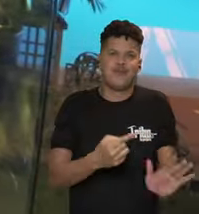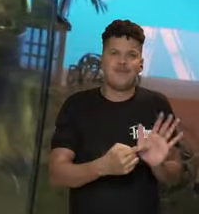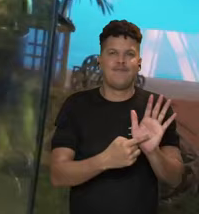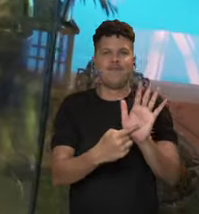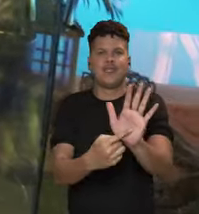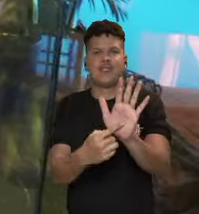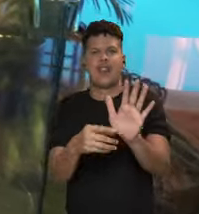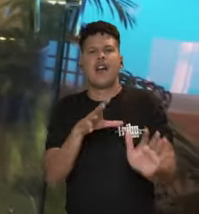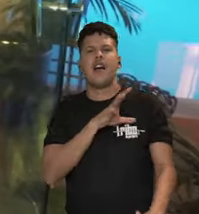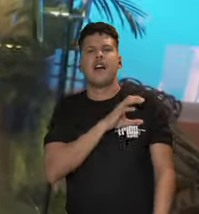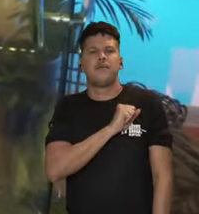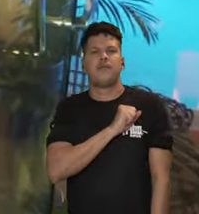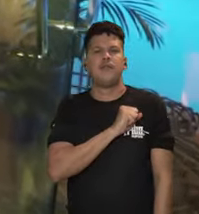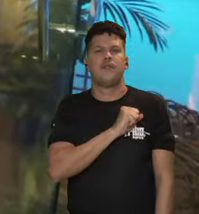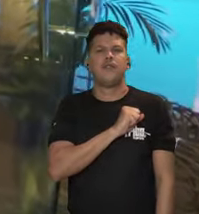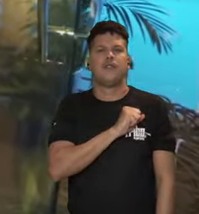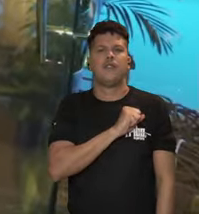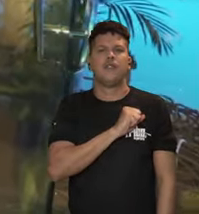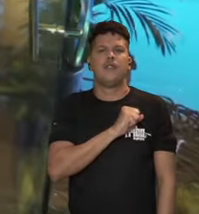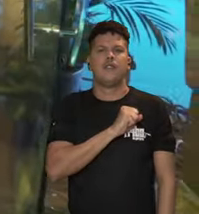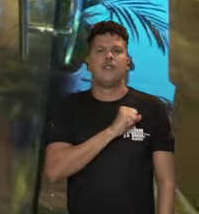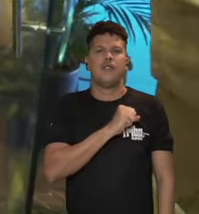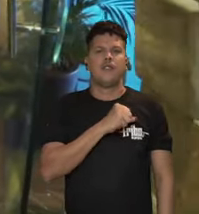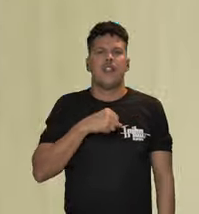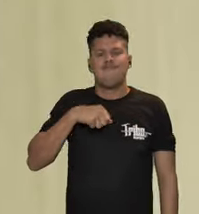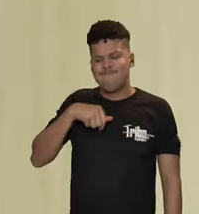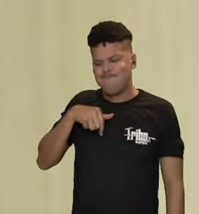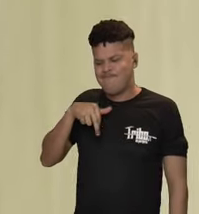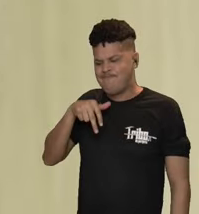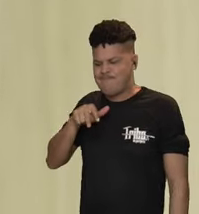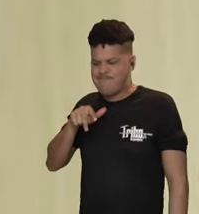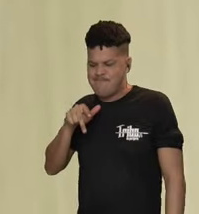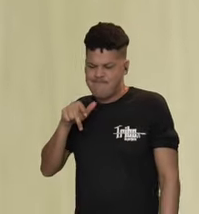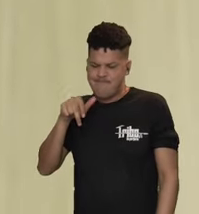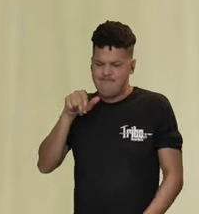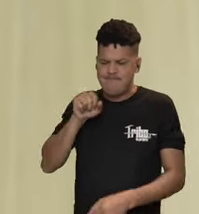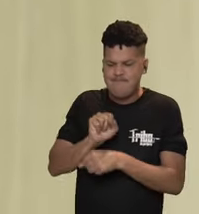amor. E nos passos que